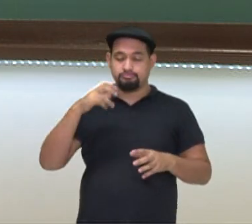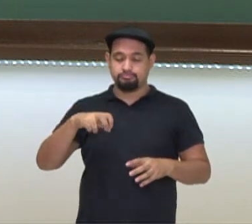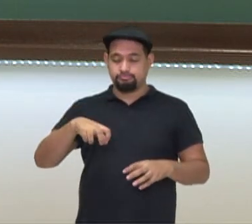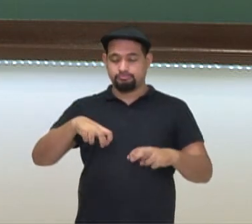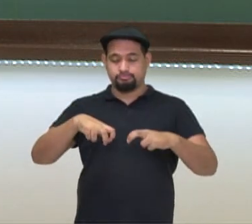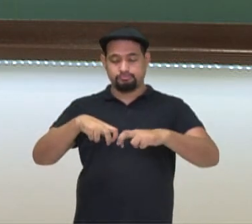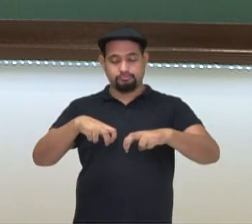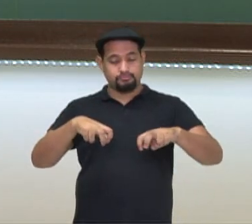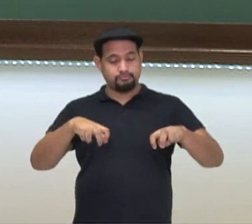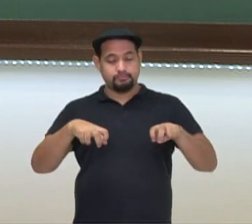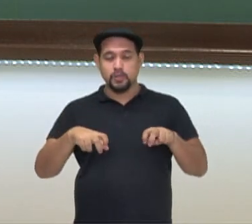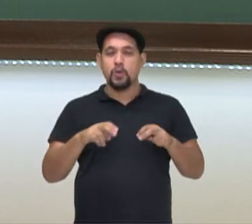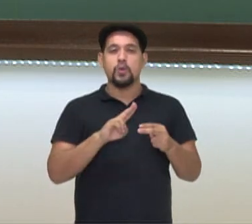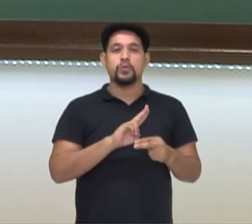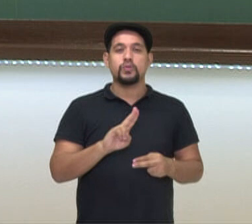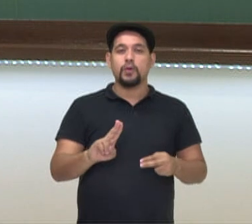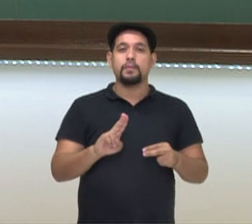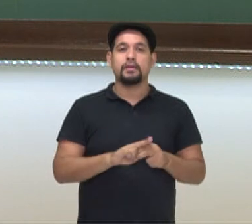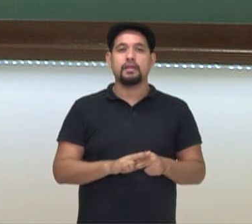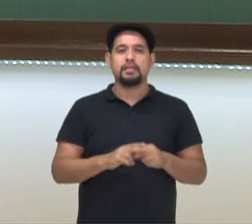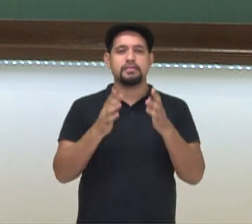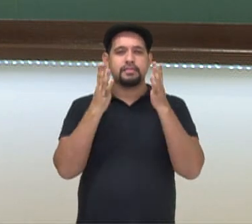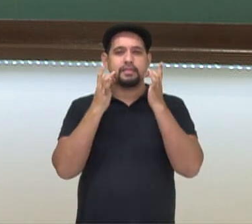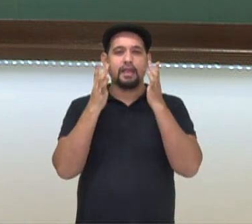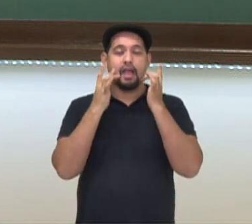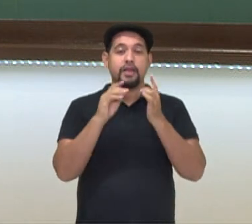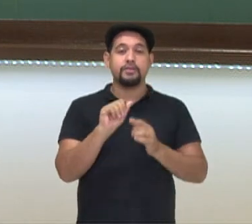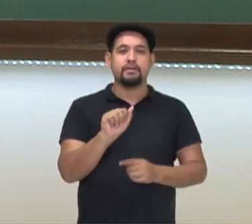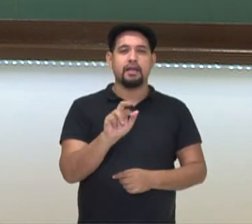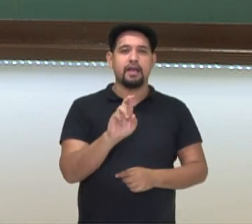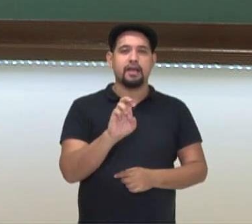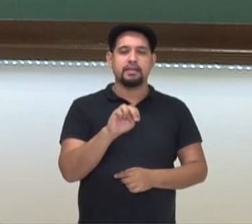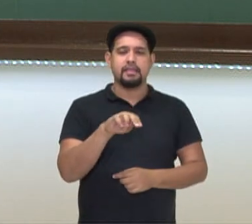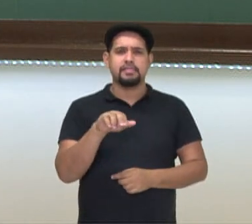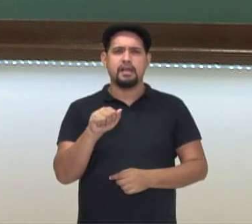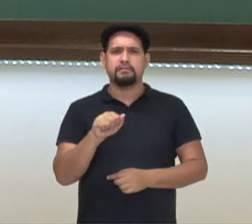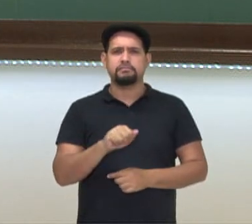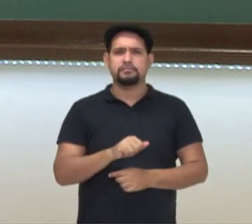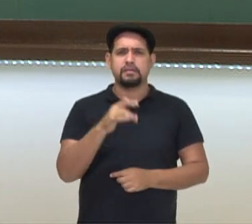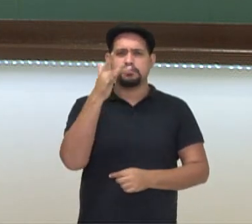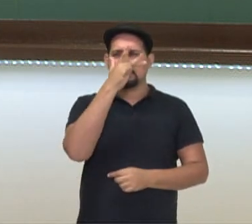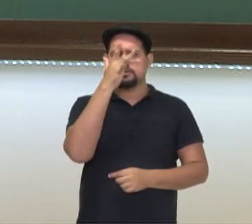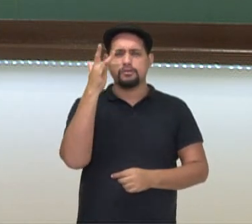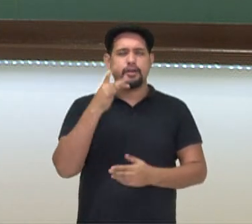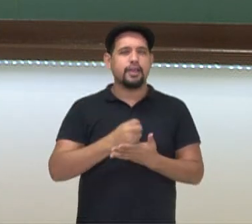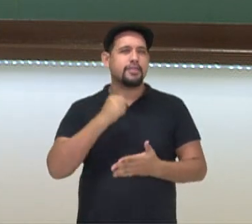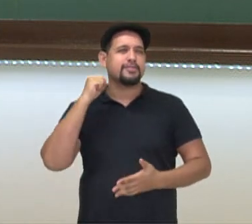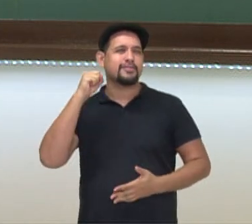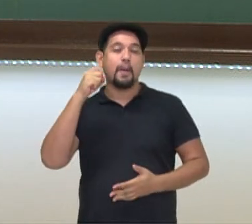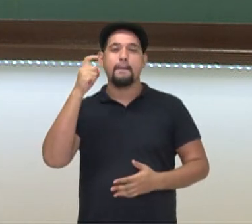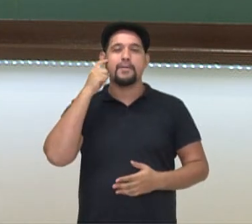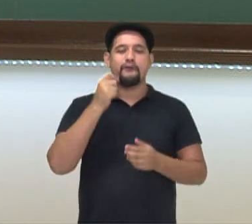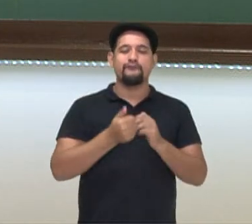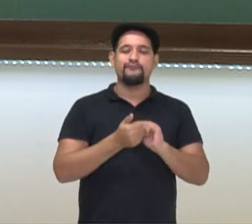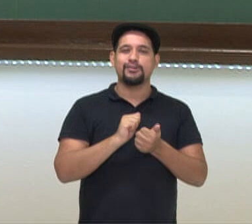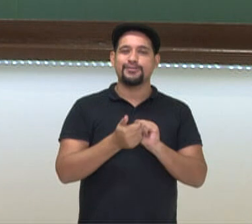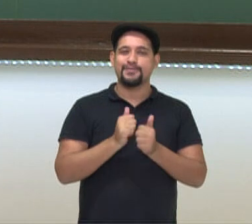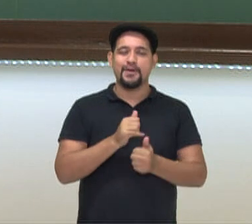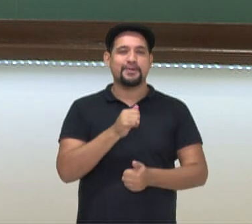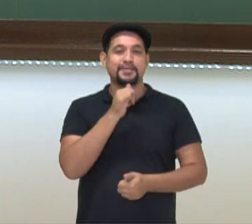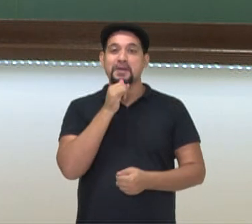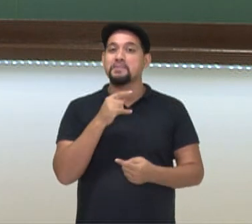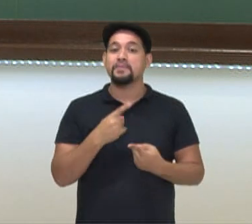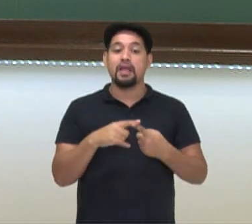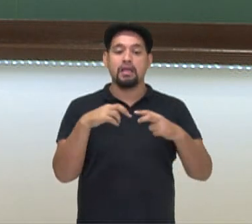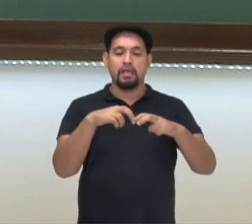chama de teatro de arena. Aí quem é torcedor vai pensar aí, nos estádios de futebol, que é um exemplo. Por quê?